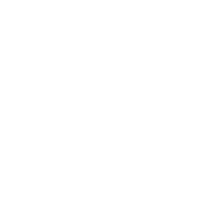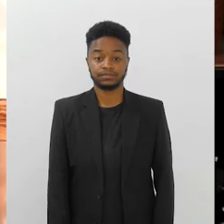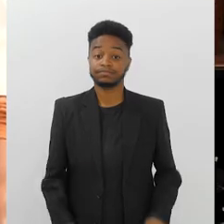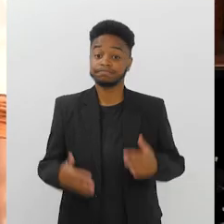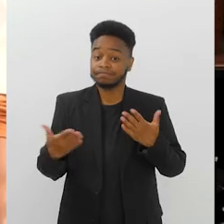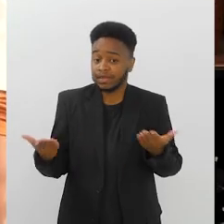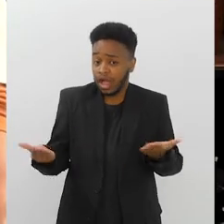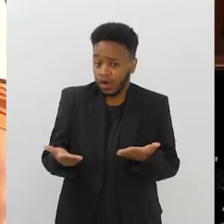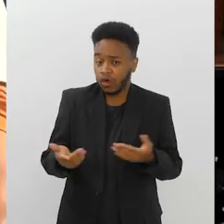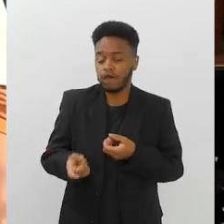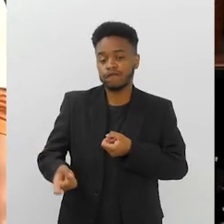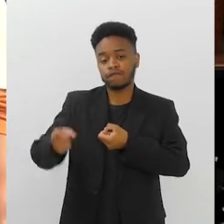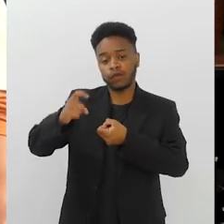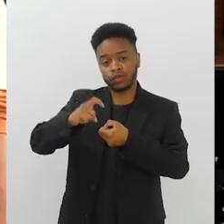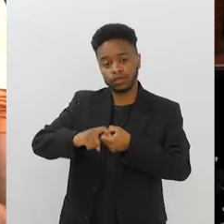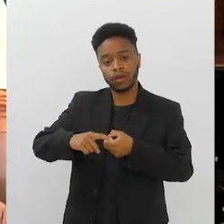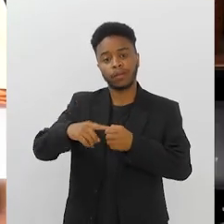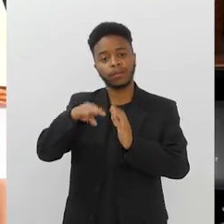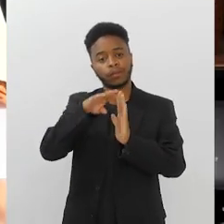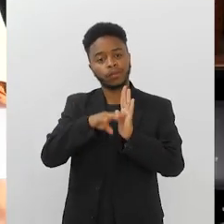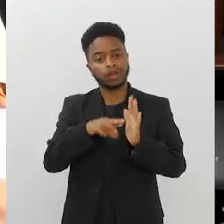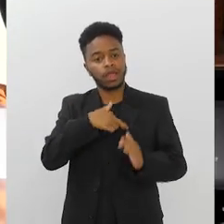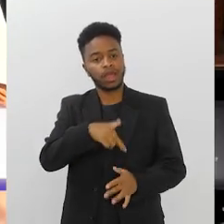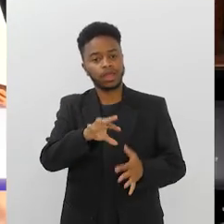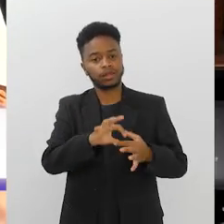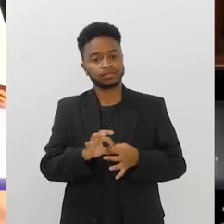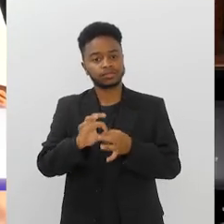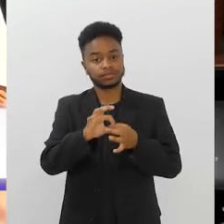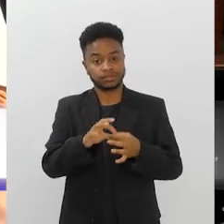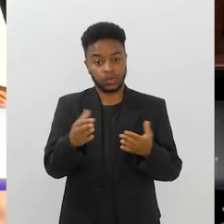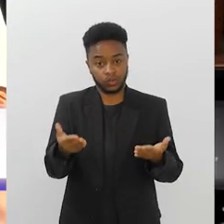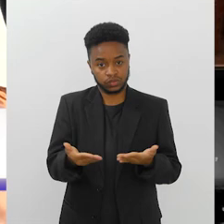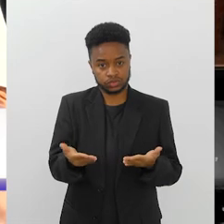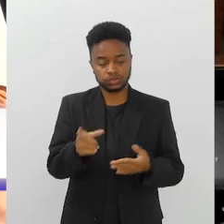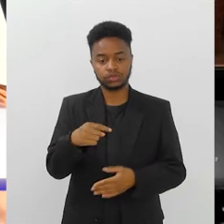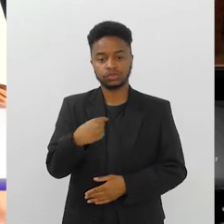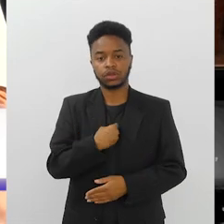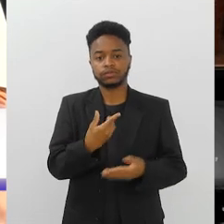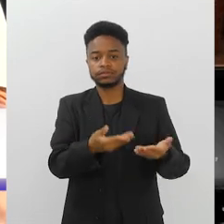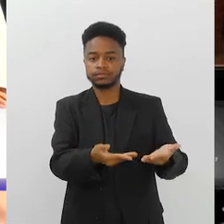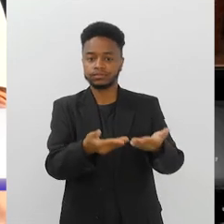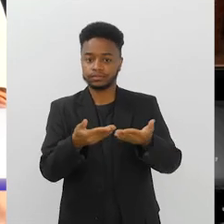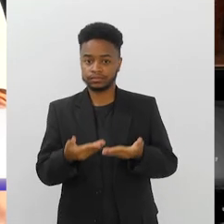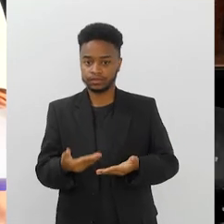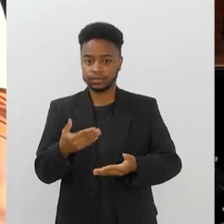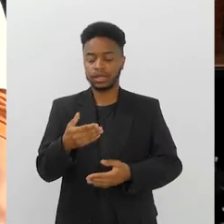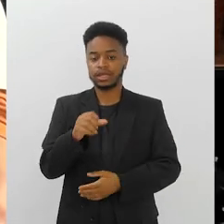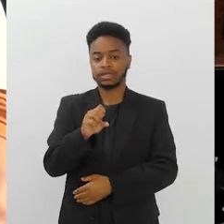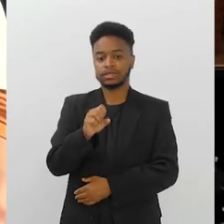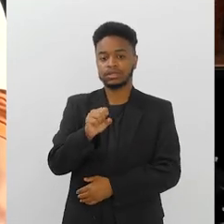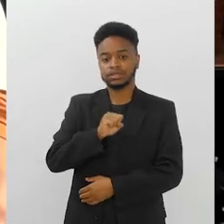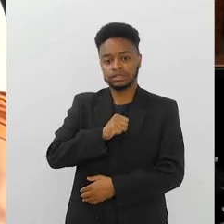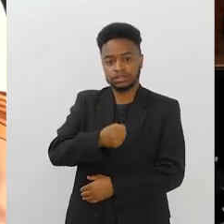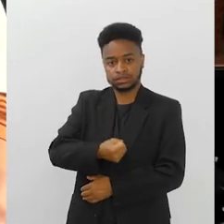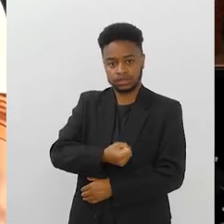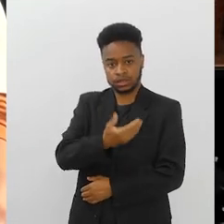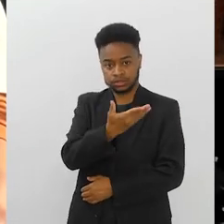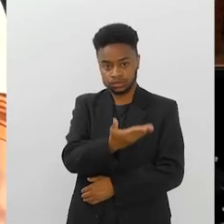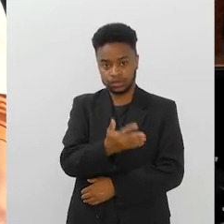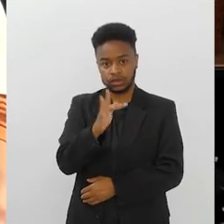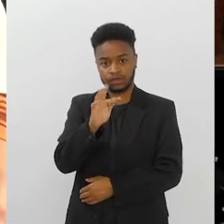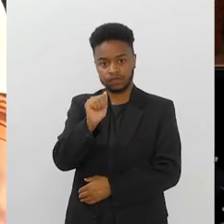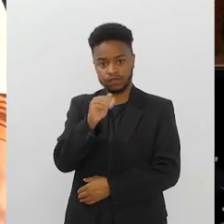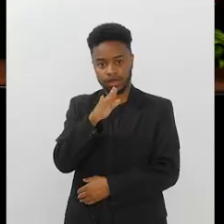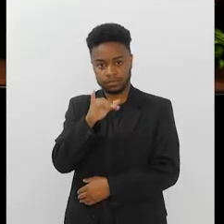far bem Voltamos com nosso programa religar de hoje E hoje nós estamos recebendo o